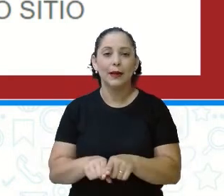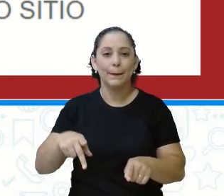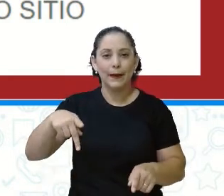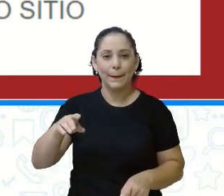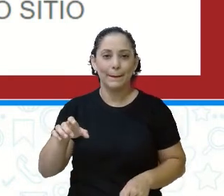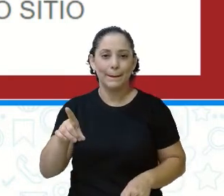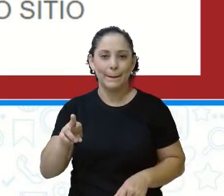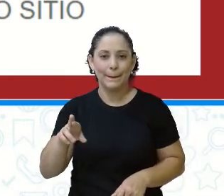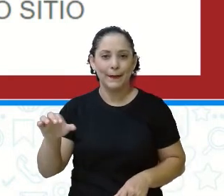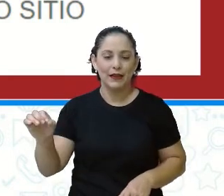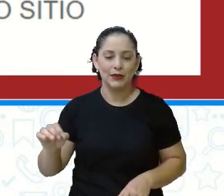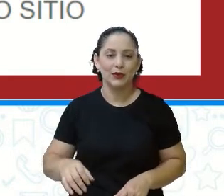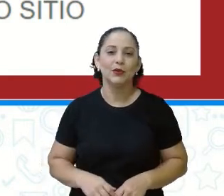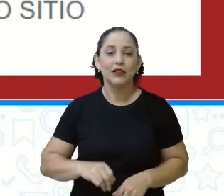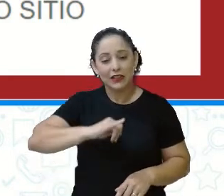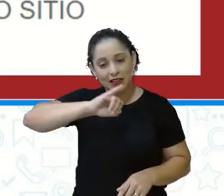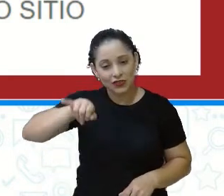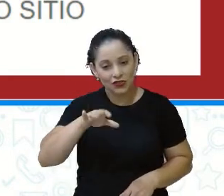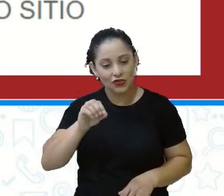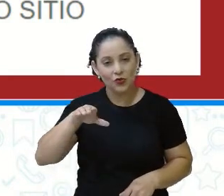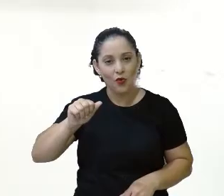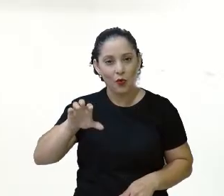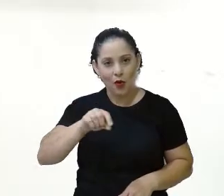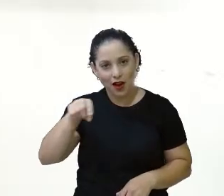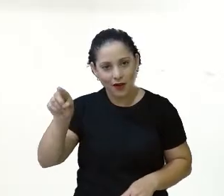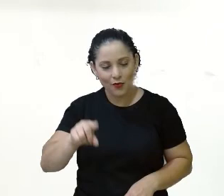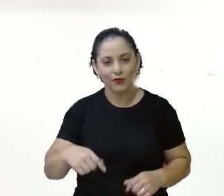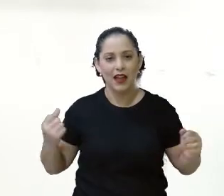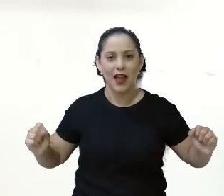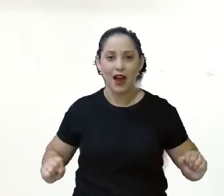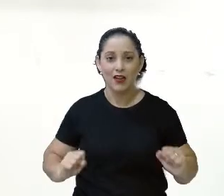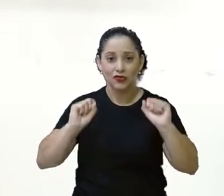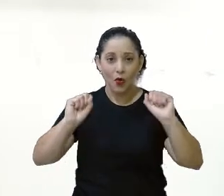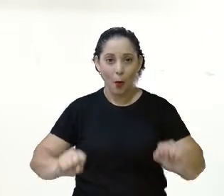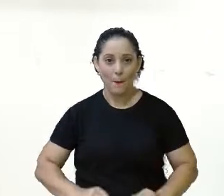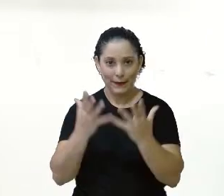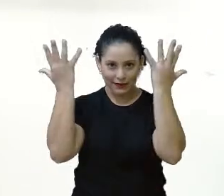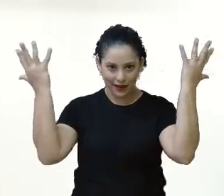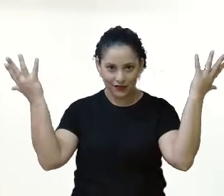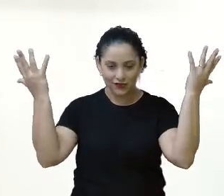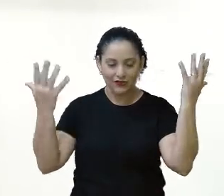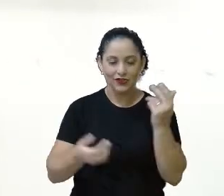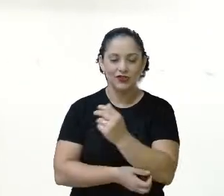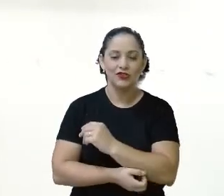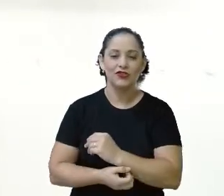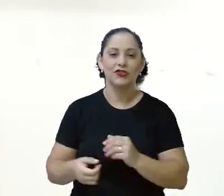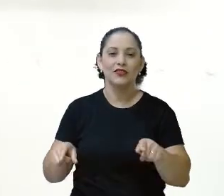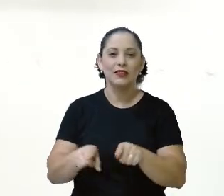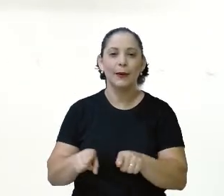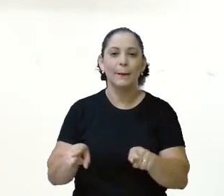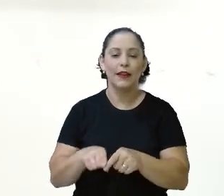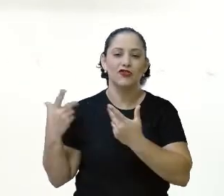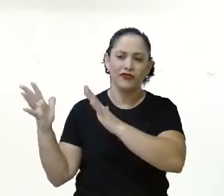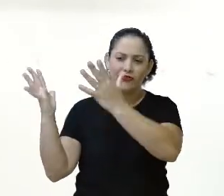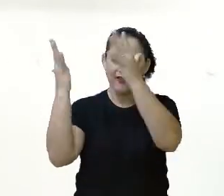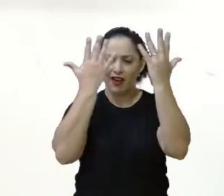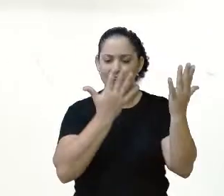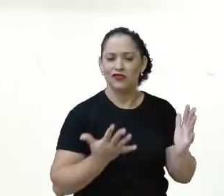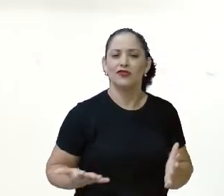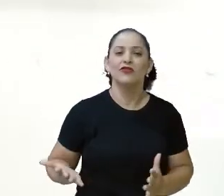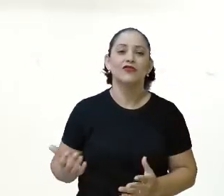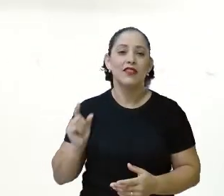festas referentes a esses santos, as homenagens a esses santos, tanto as religiosas como as festas populares, elas